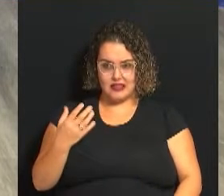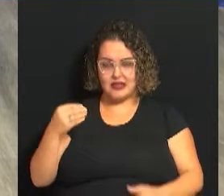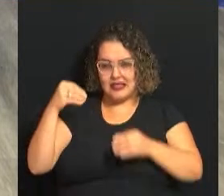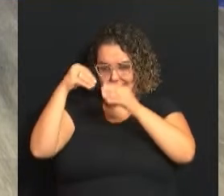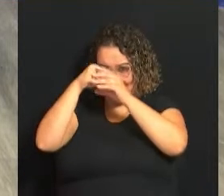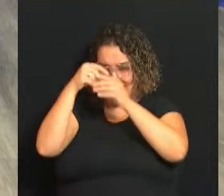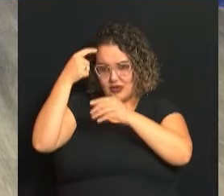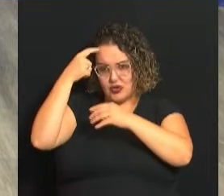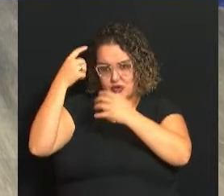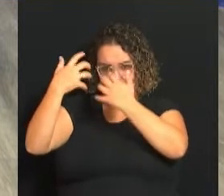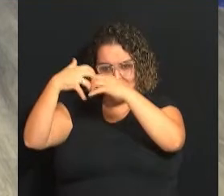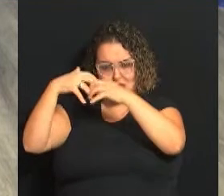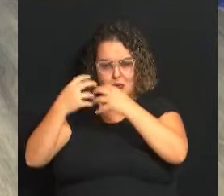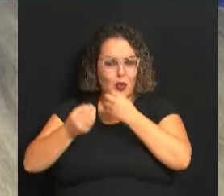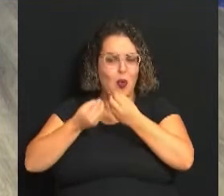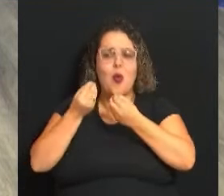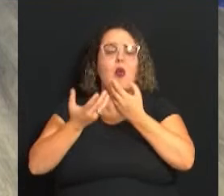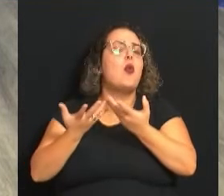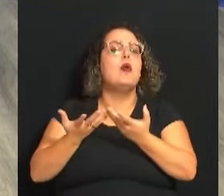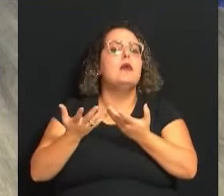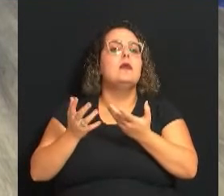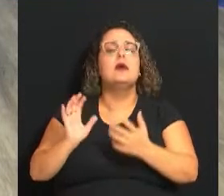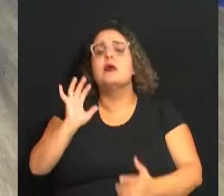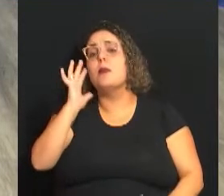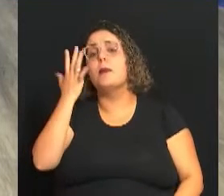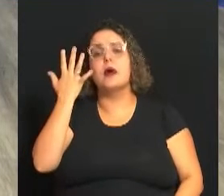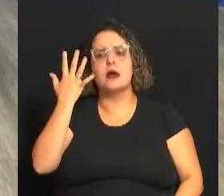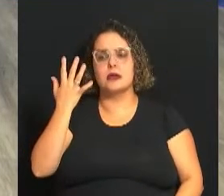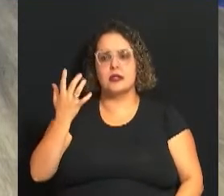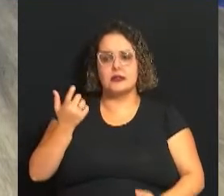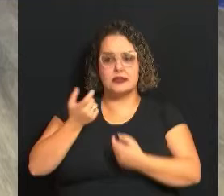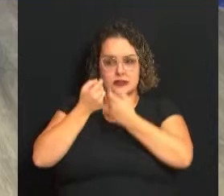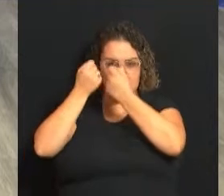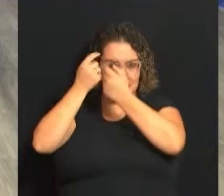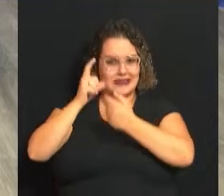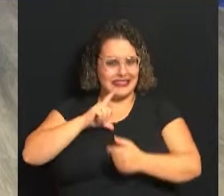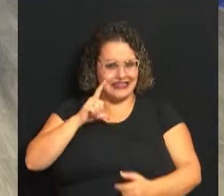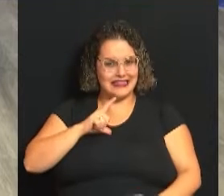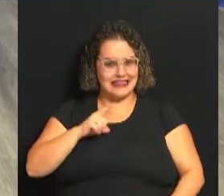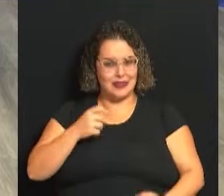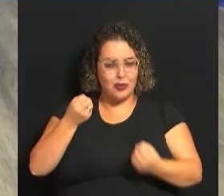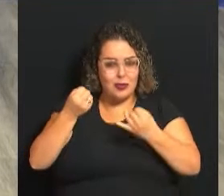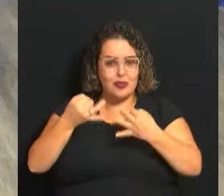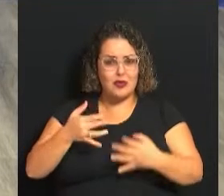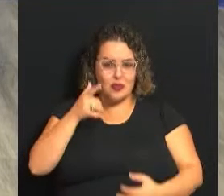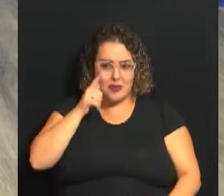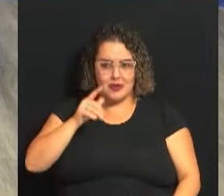que funciona como que surge, né, esse tumor? Tem uma explicação? Consegue já saber?